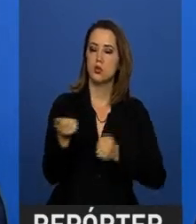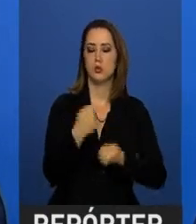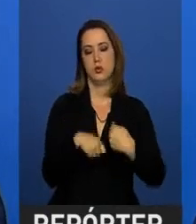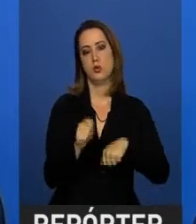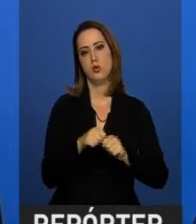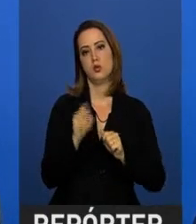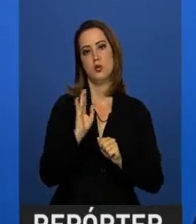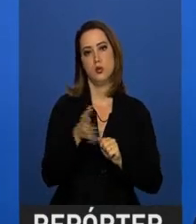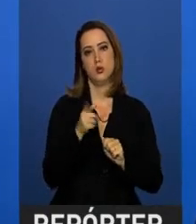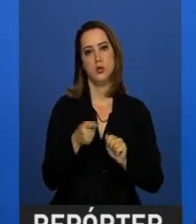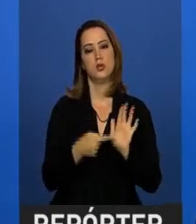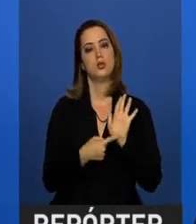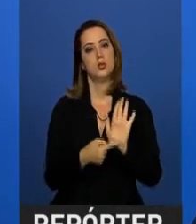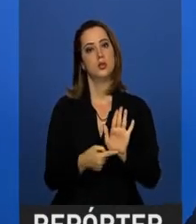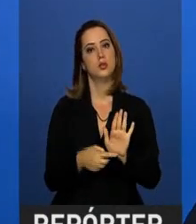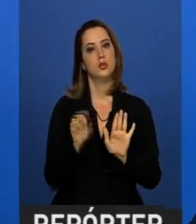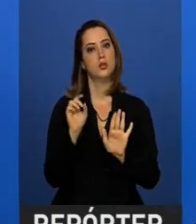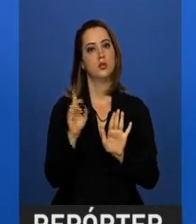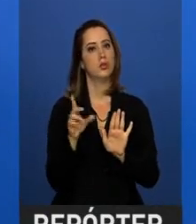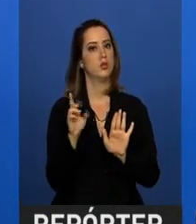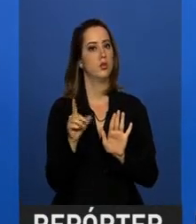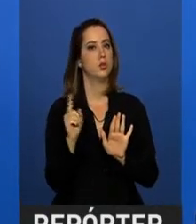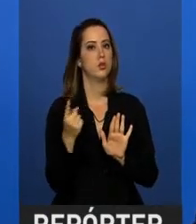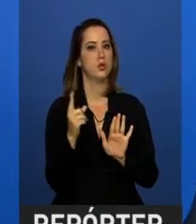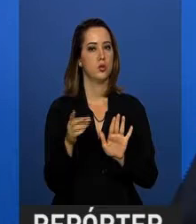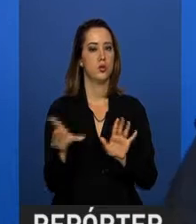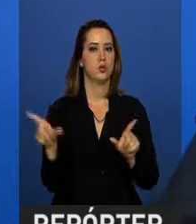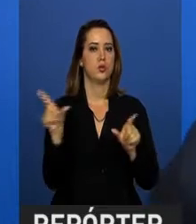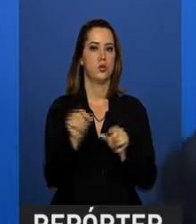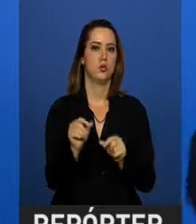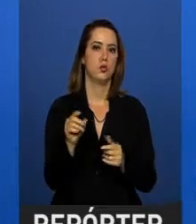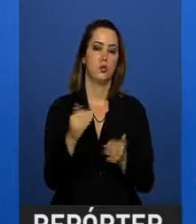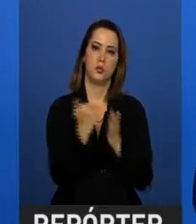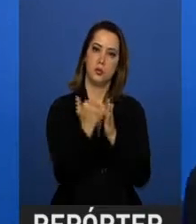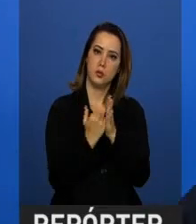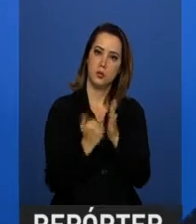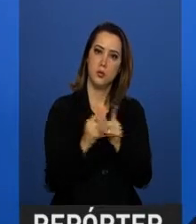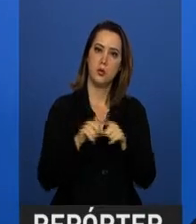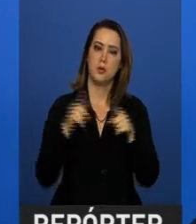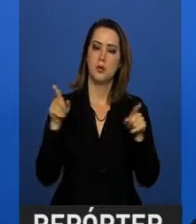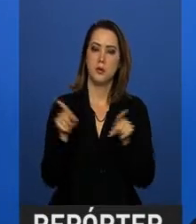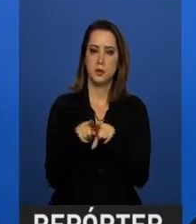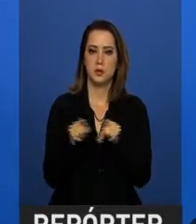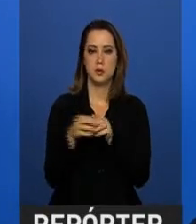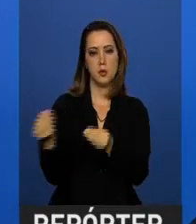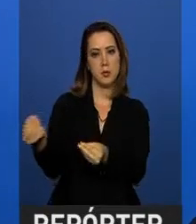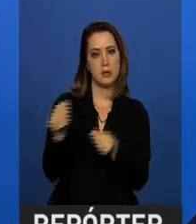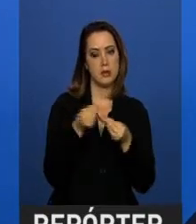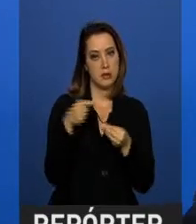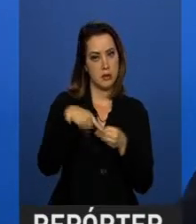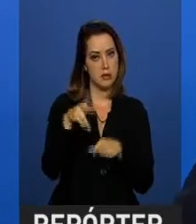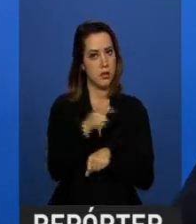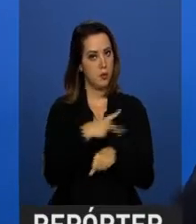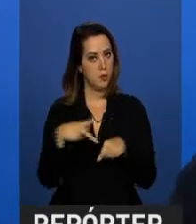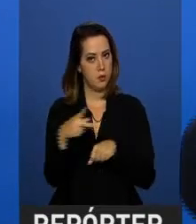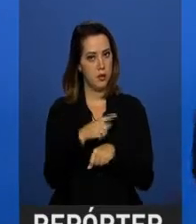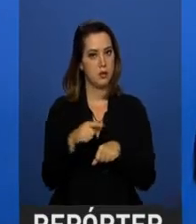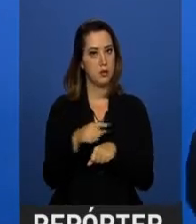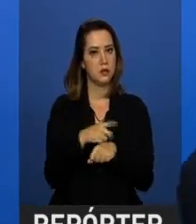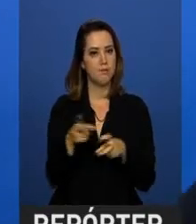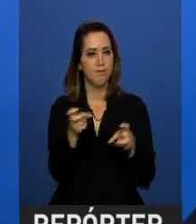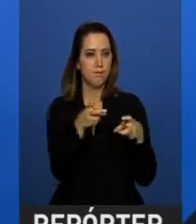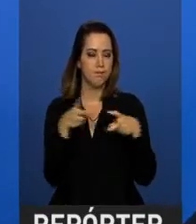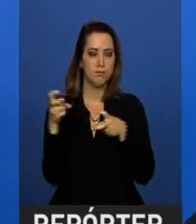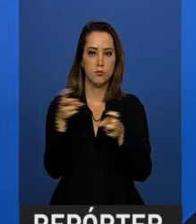desenhada né não apenas para o curto prazo mas também para trazer para o país uma perspectiva